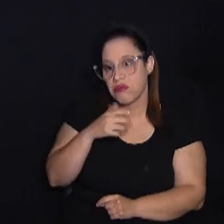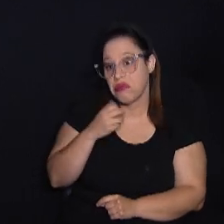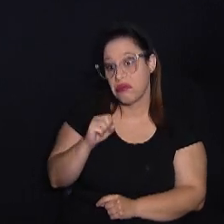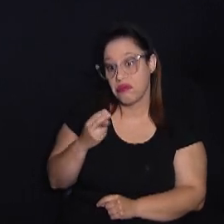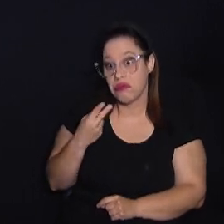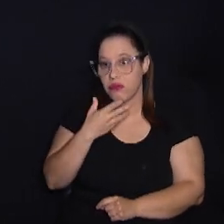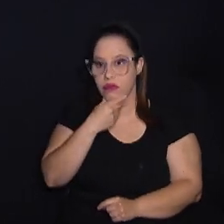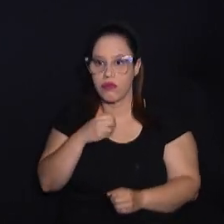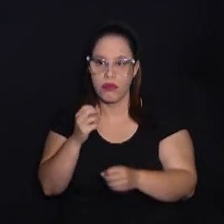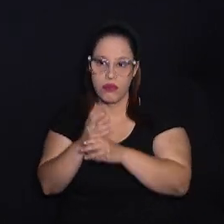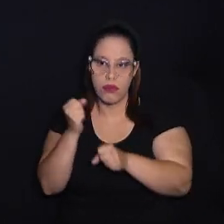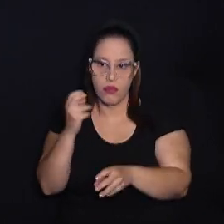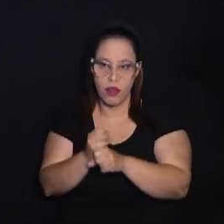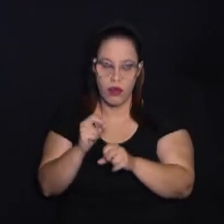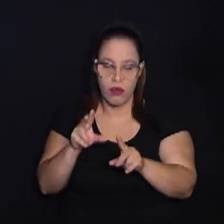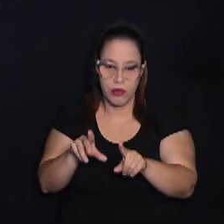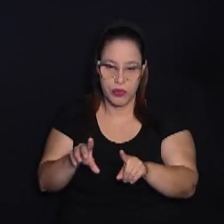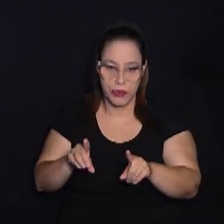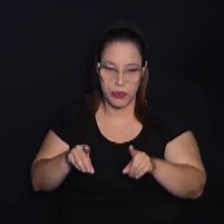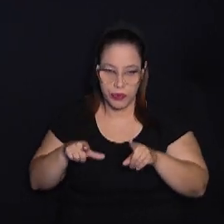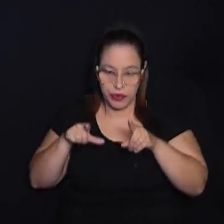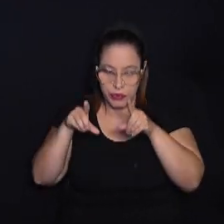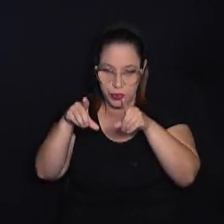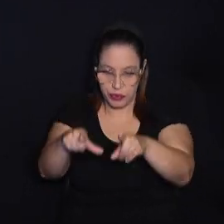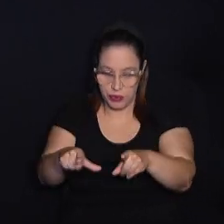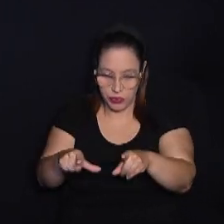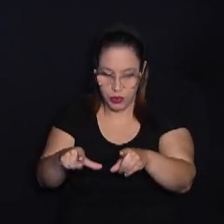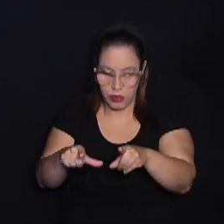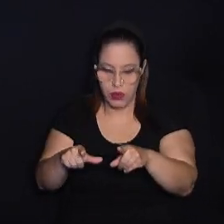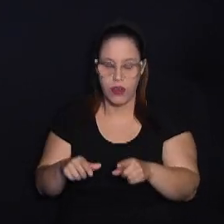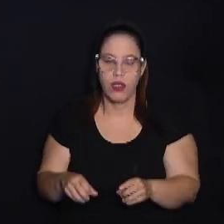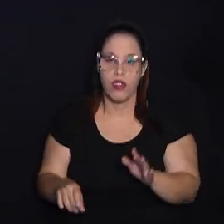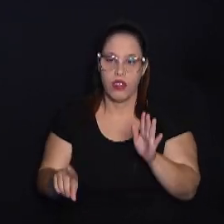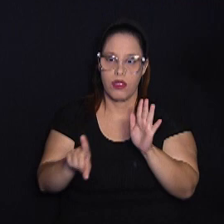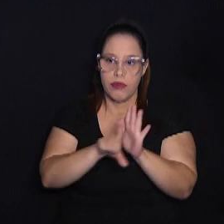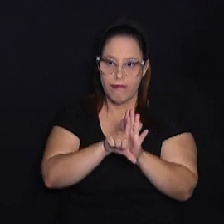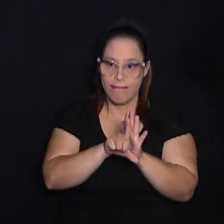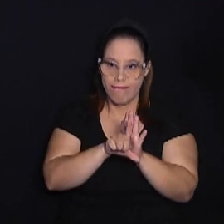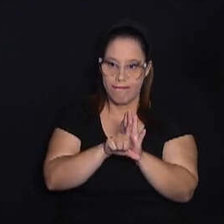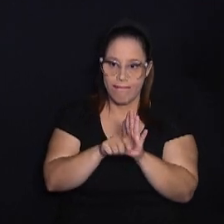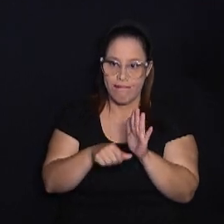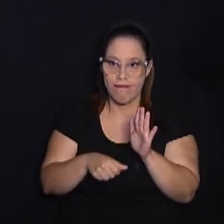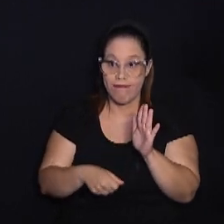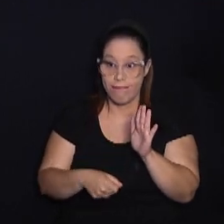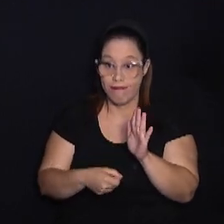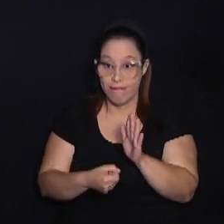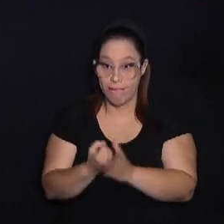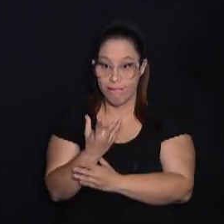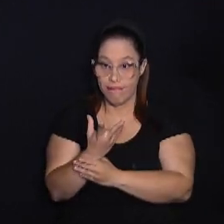mérito contábil. E também tive a oportunidade de ser autor da lei que criou também a semana